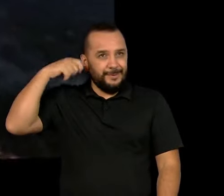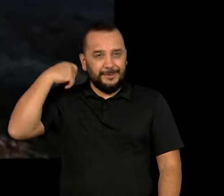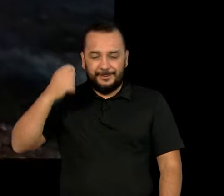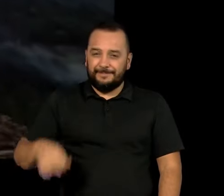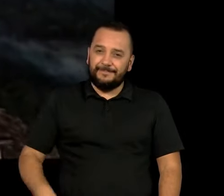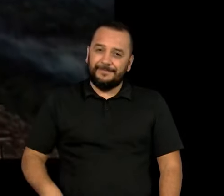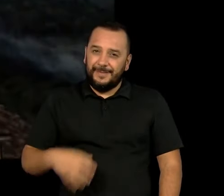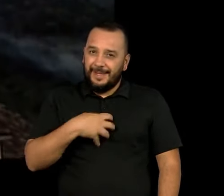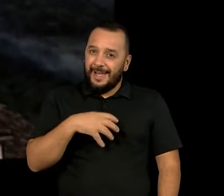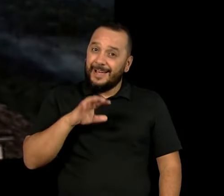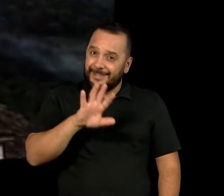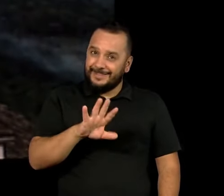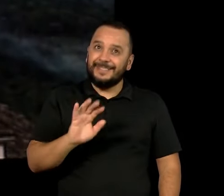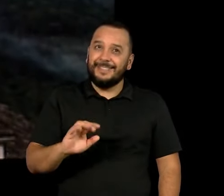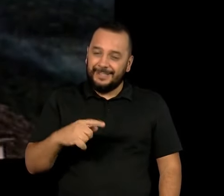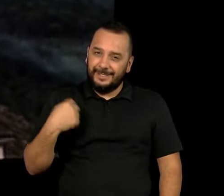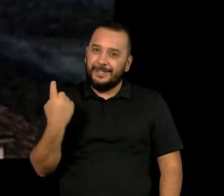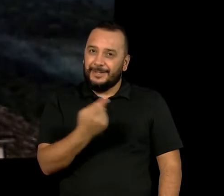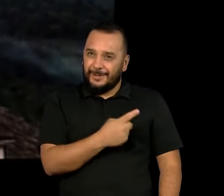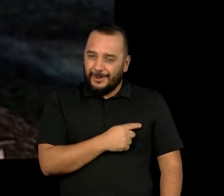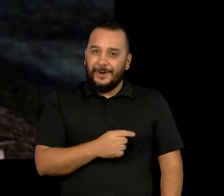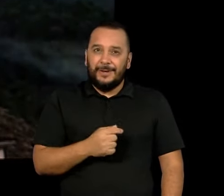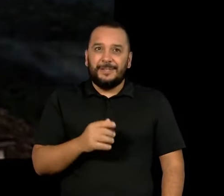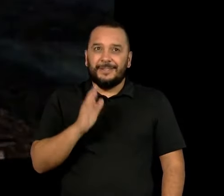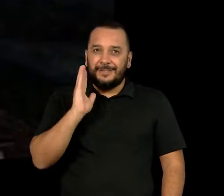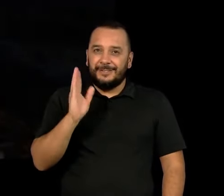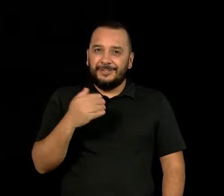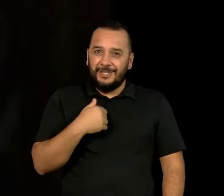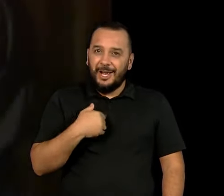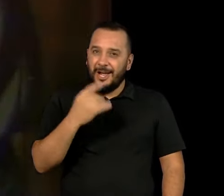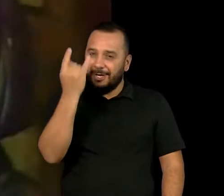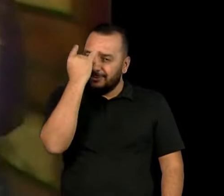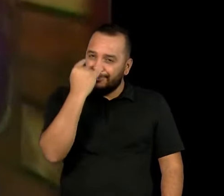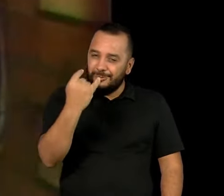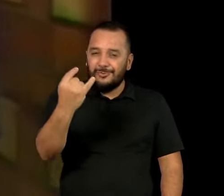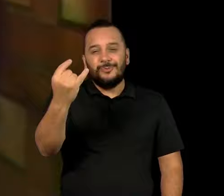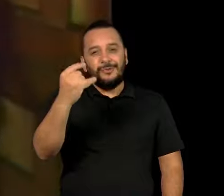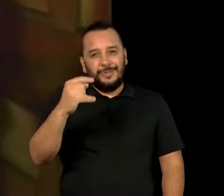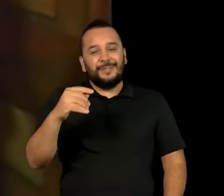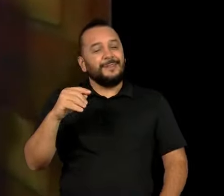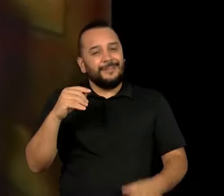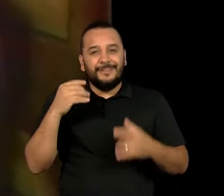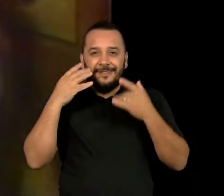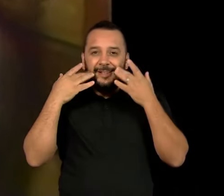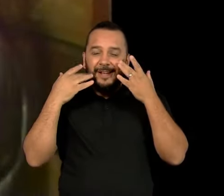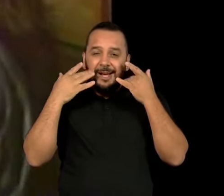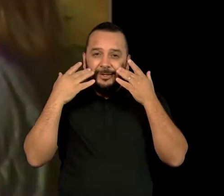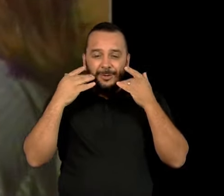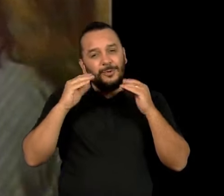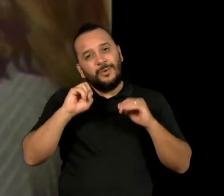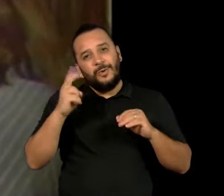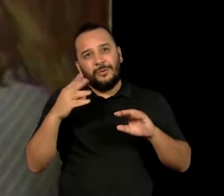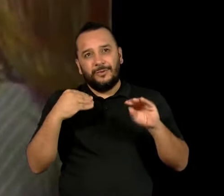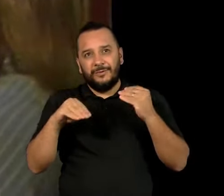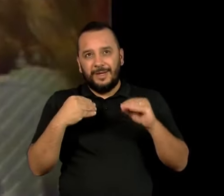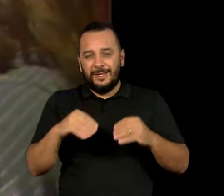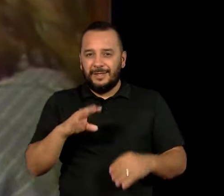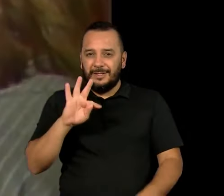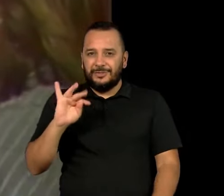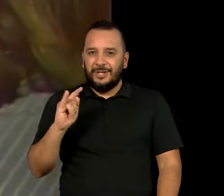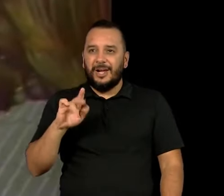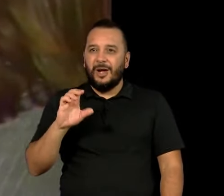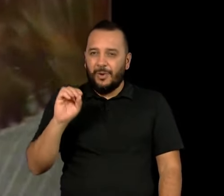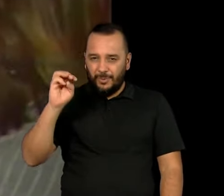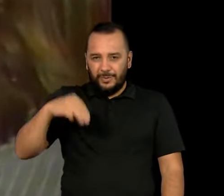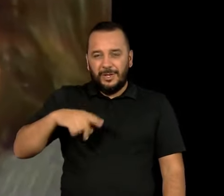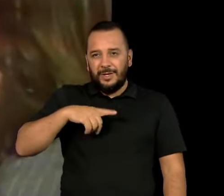E é assim que nós nos mantemos cativos às tramas. Tiago Santiago desenvolveu esse dom desde menino,